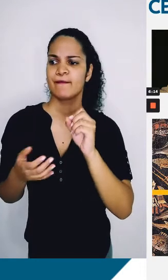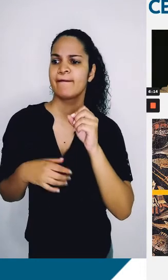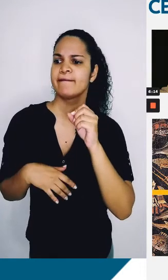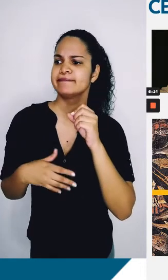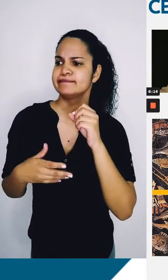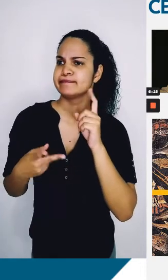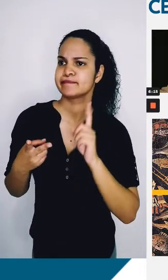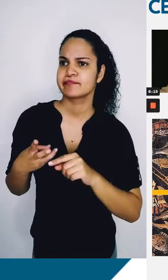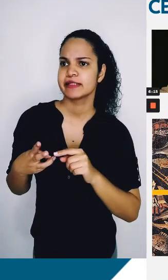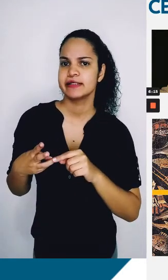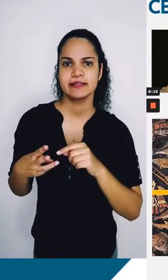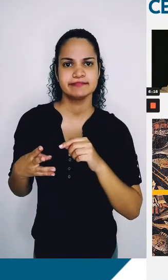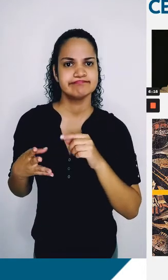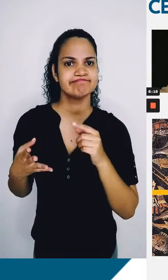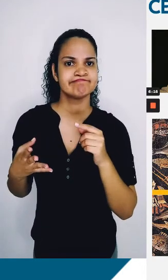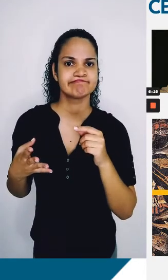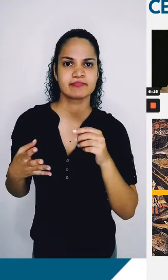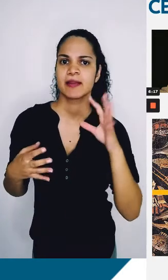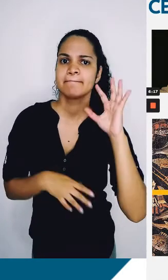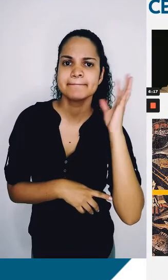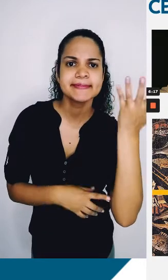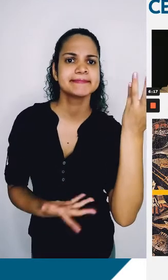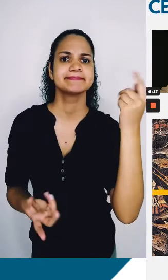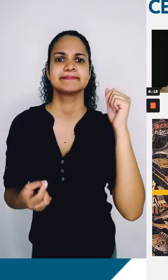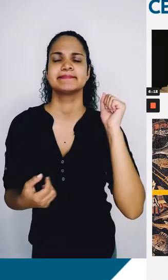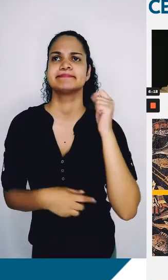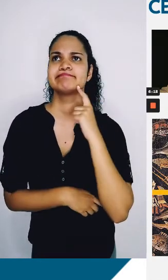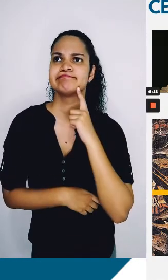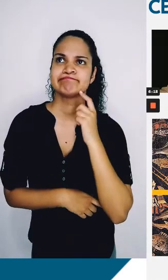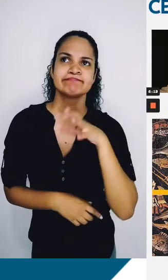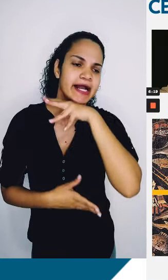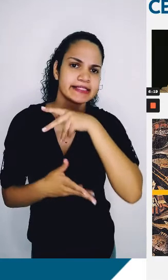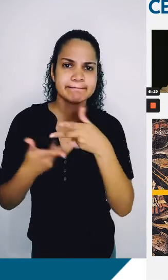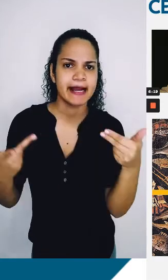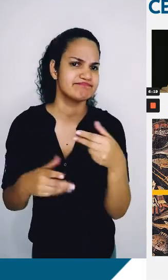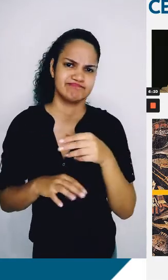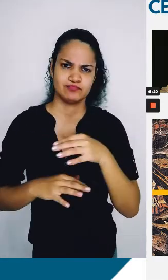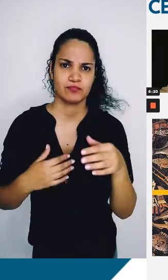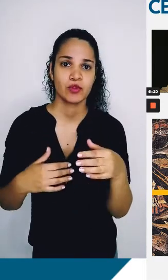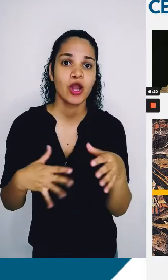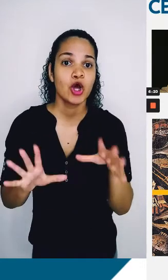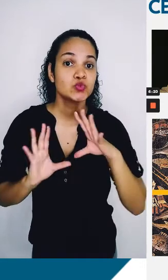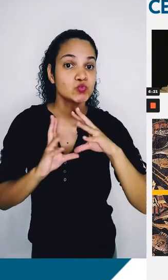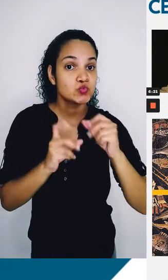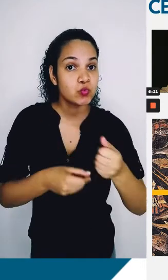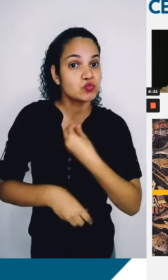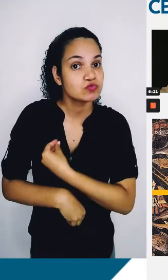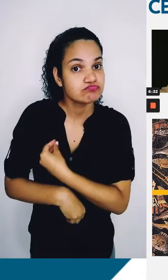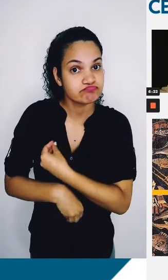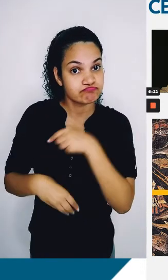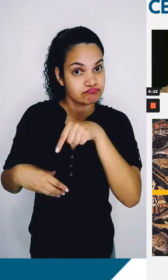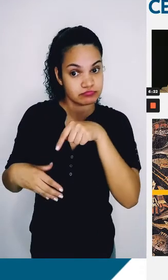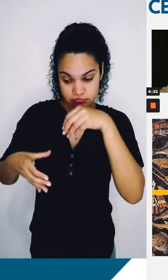a microbiota, fungos, bactérias, plantas, animais, todo esse